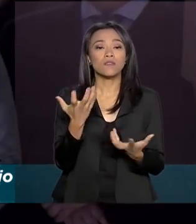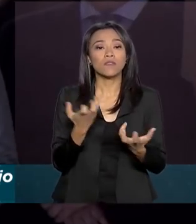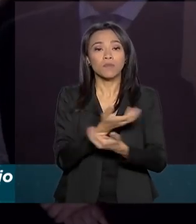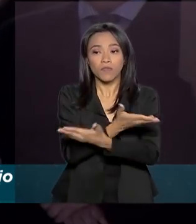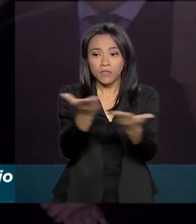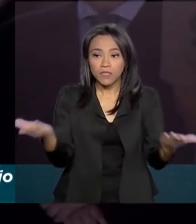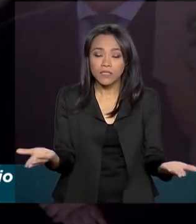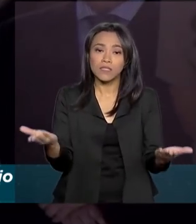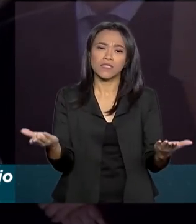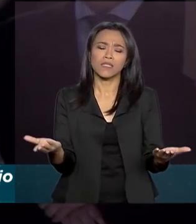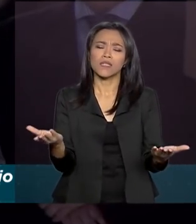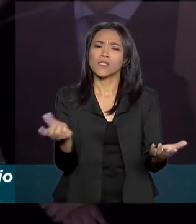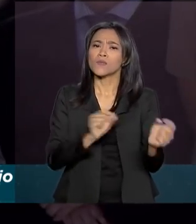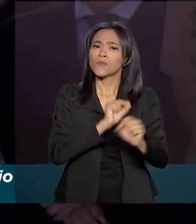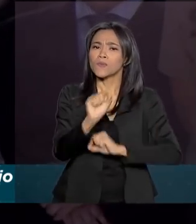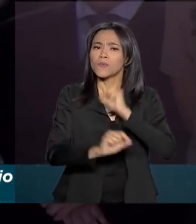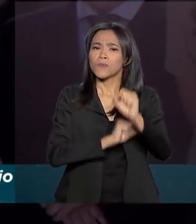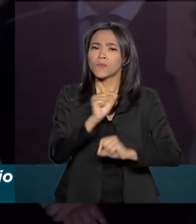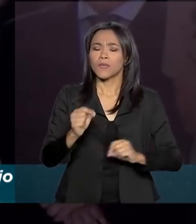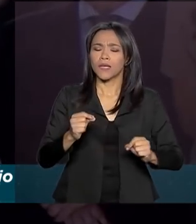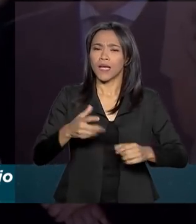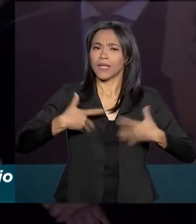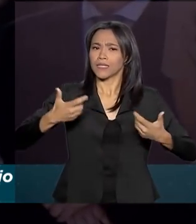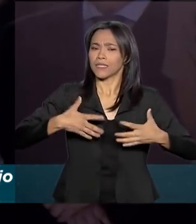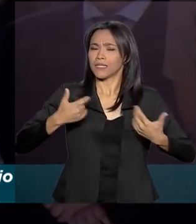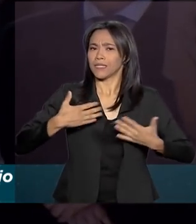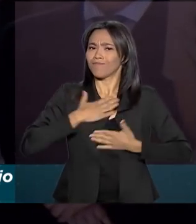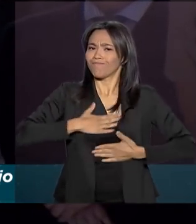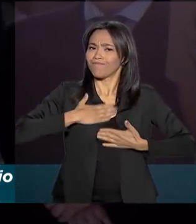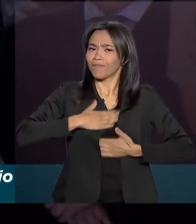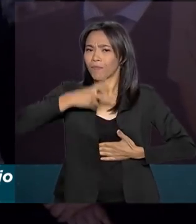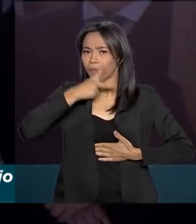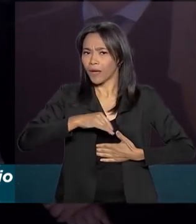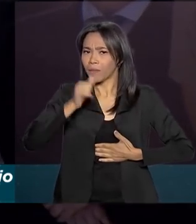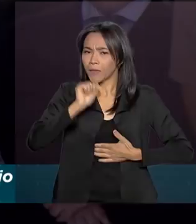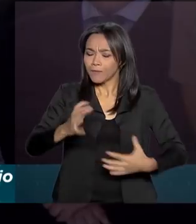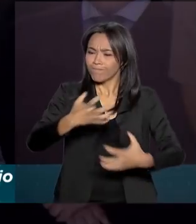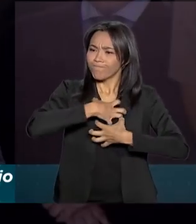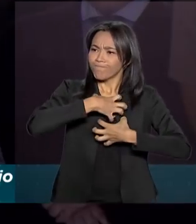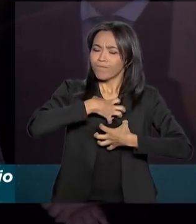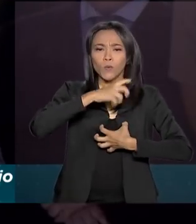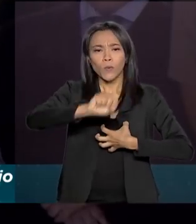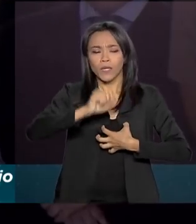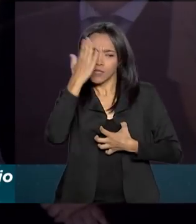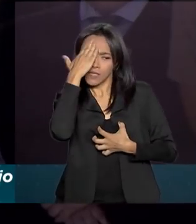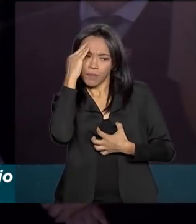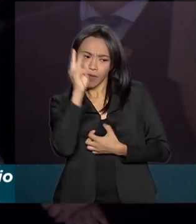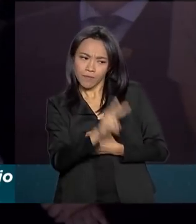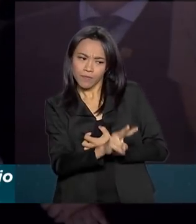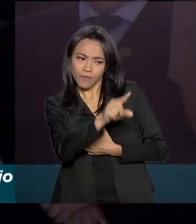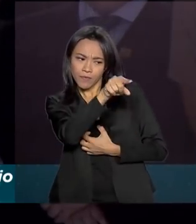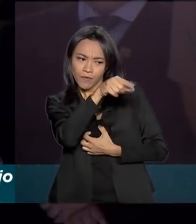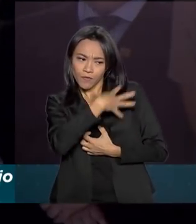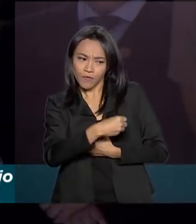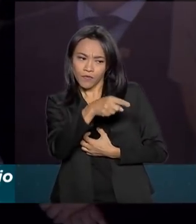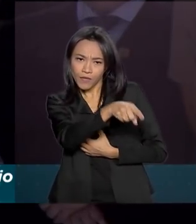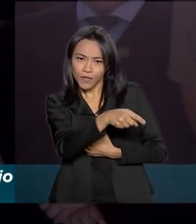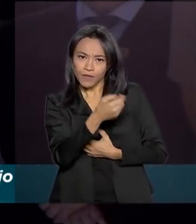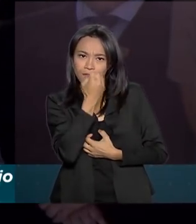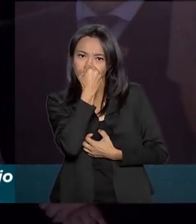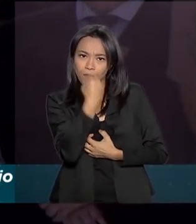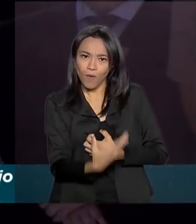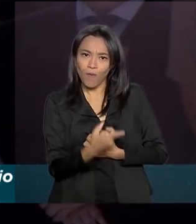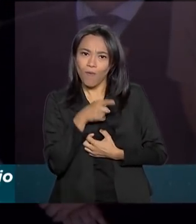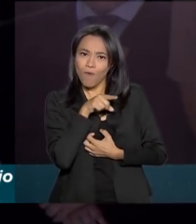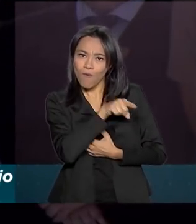satisfação maior para um pai ou para uma mãe saber que o seu filho ou sua filha será muito melhor do que